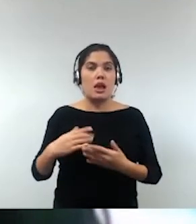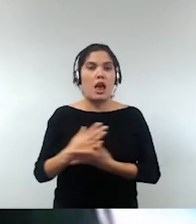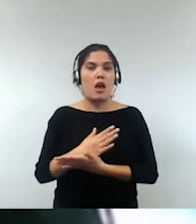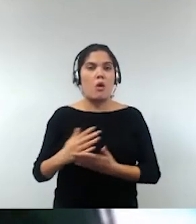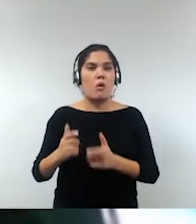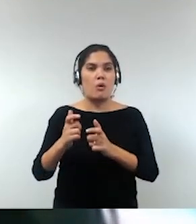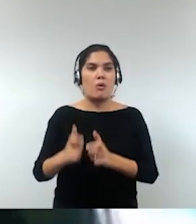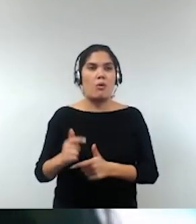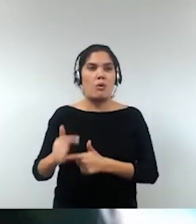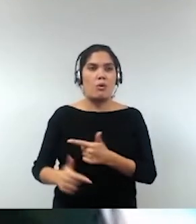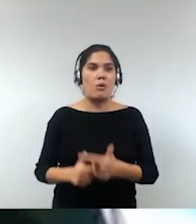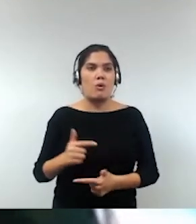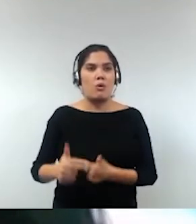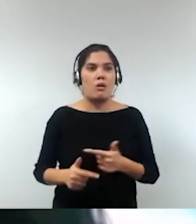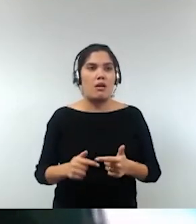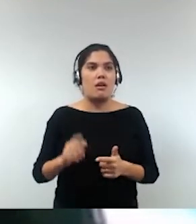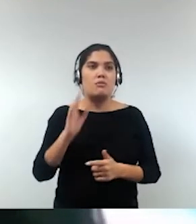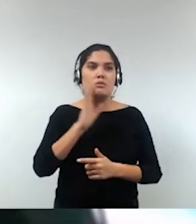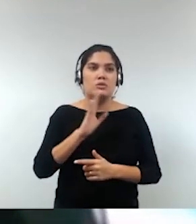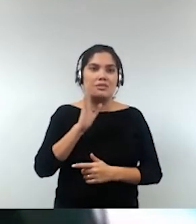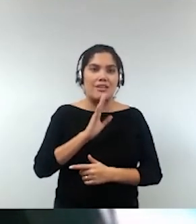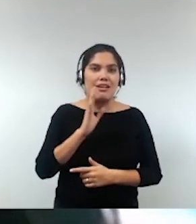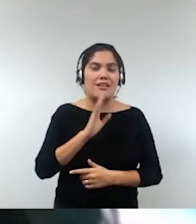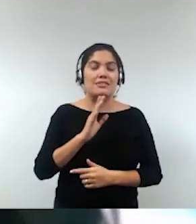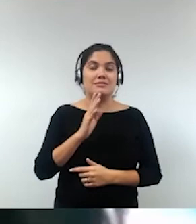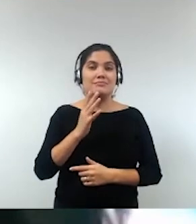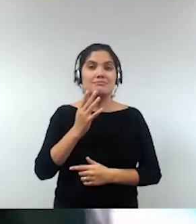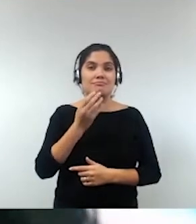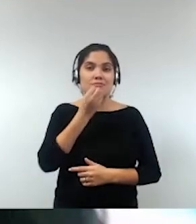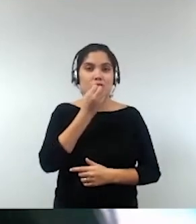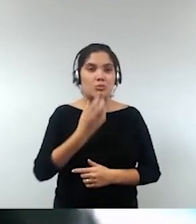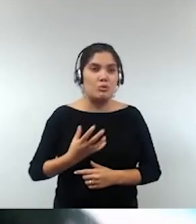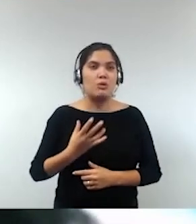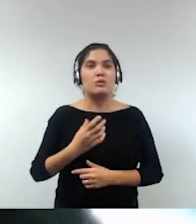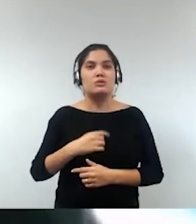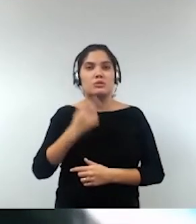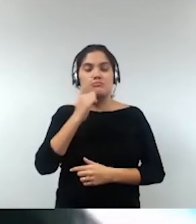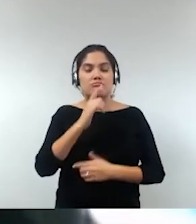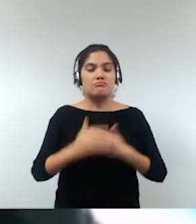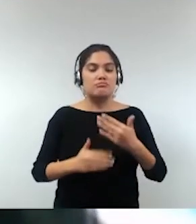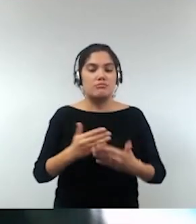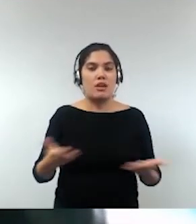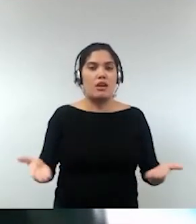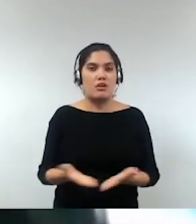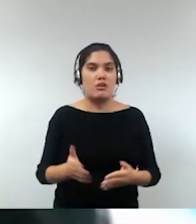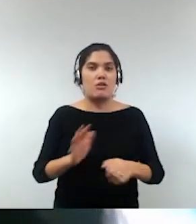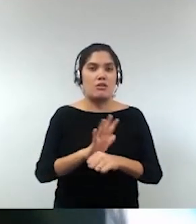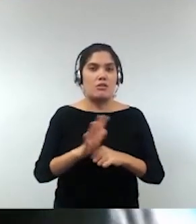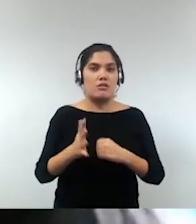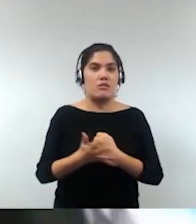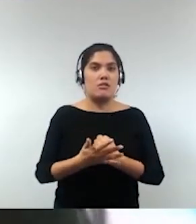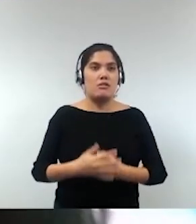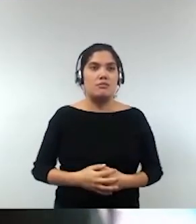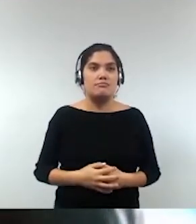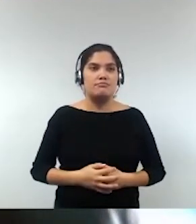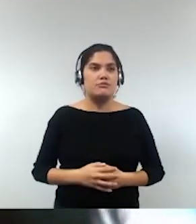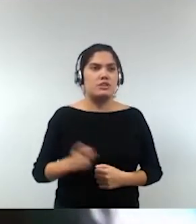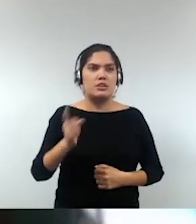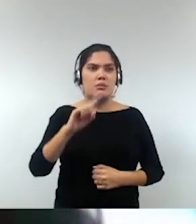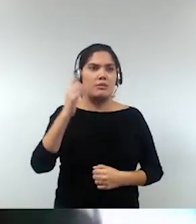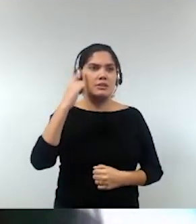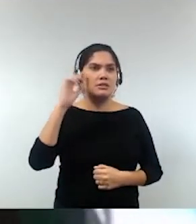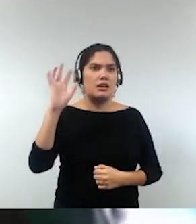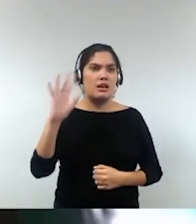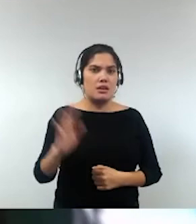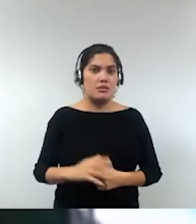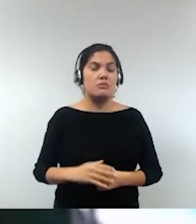escritórios muito bons de contencioso deram esse passo agora, durante a pandemia. Nem pensaram. Então,